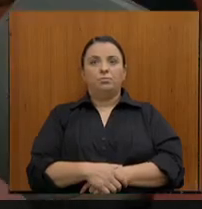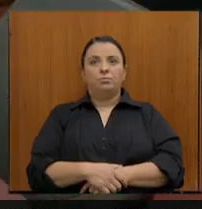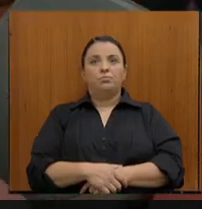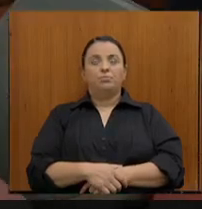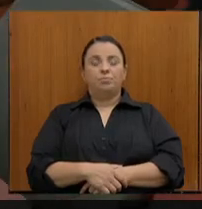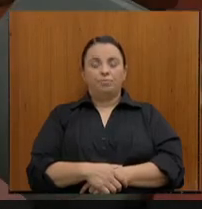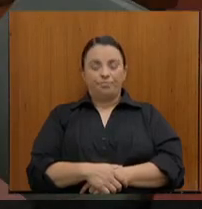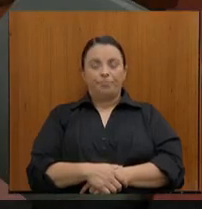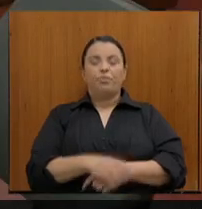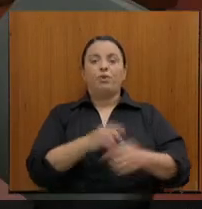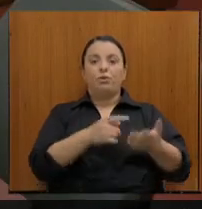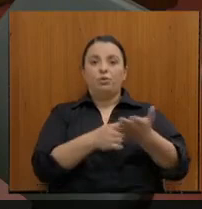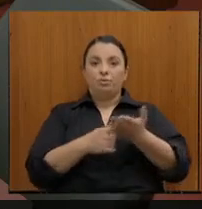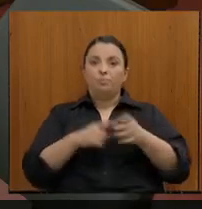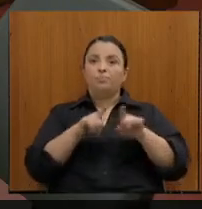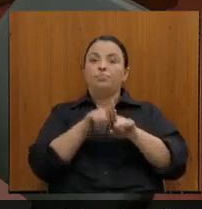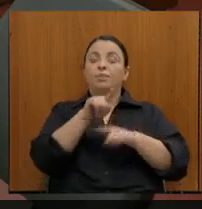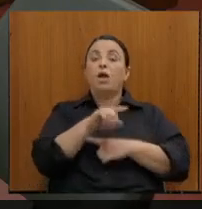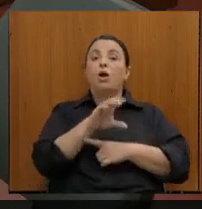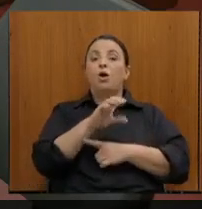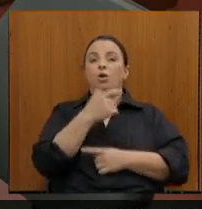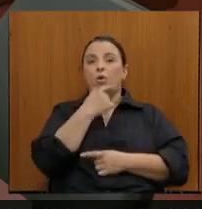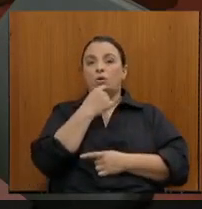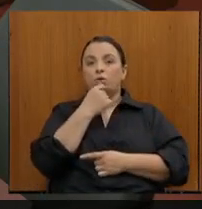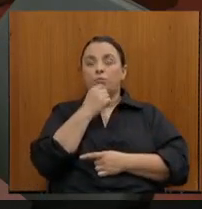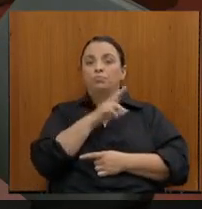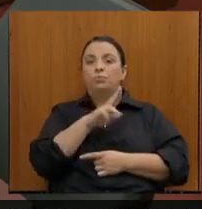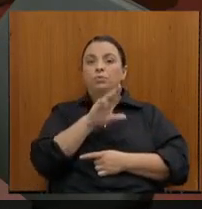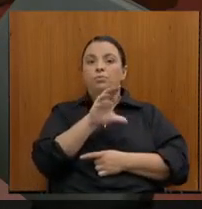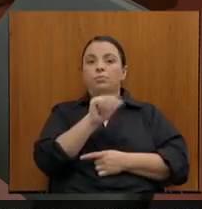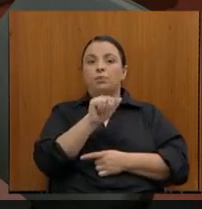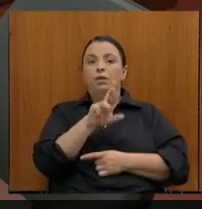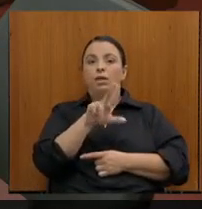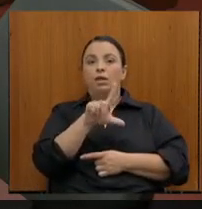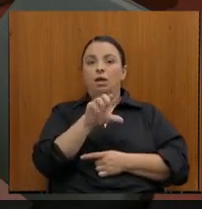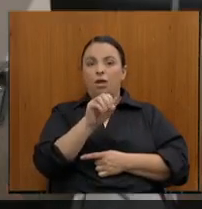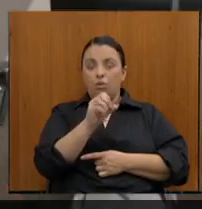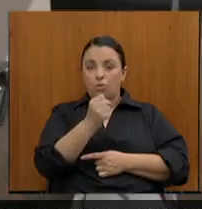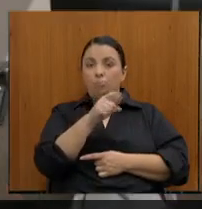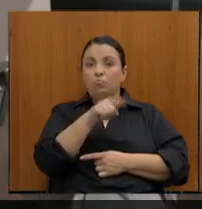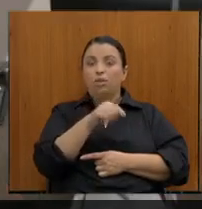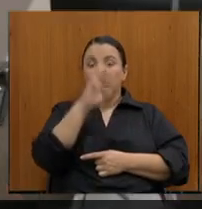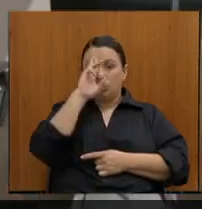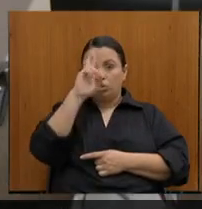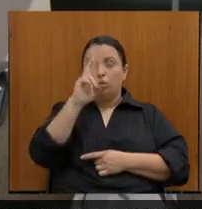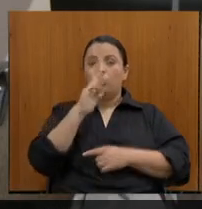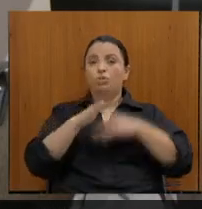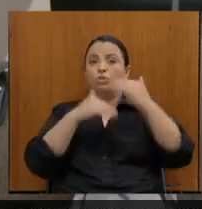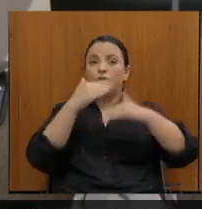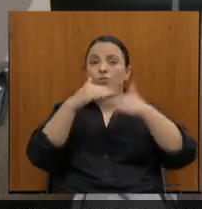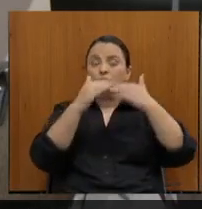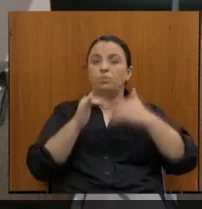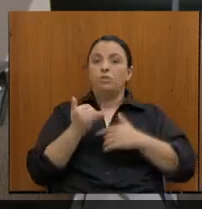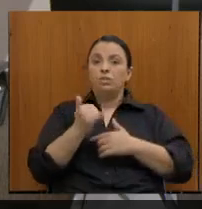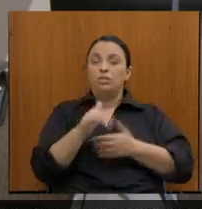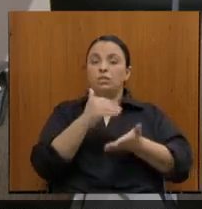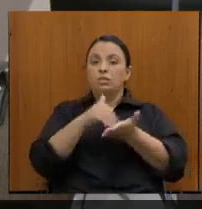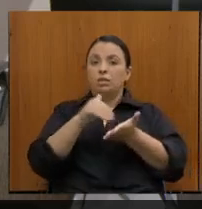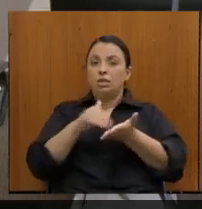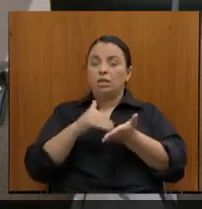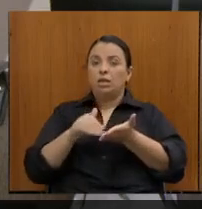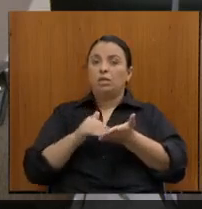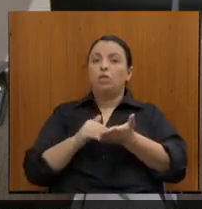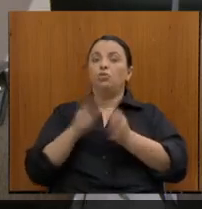convidamos também sobre Carlos Alexandre príncipe Pires diretor de desenvolvimento energético da secretaria de planejamento